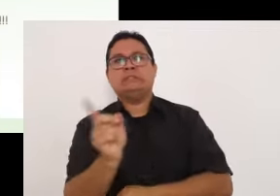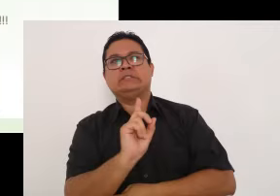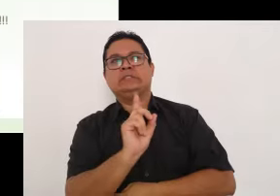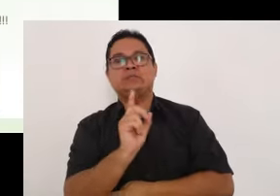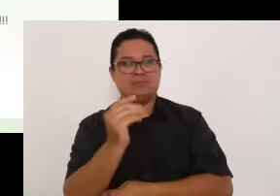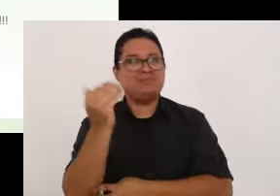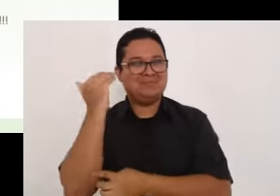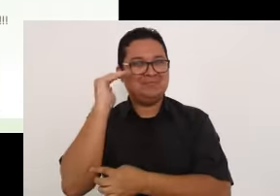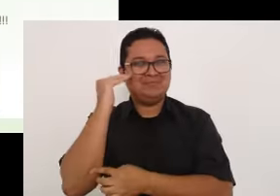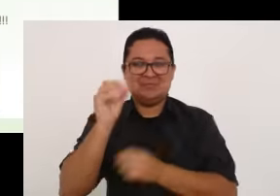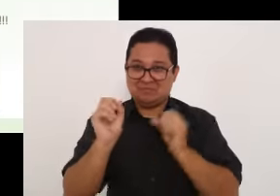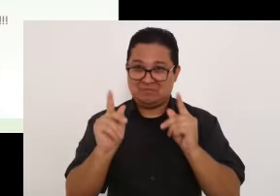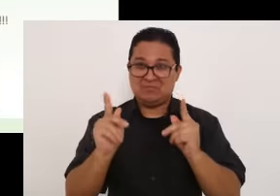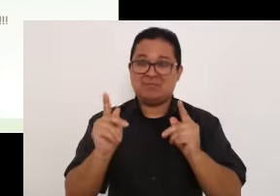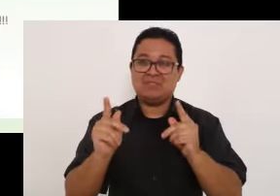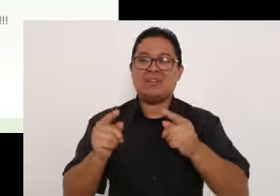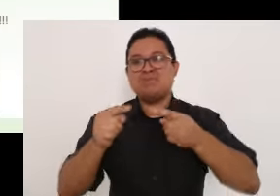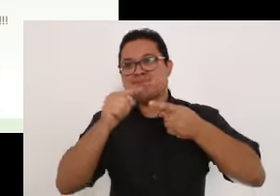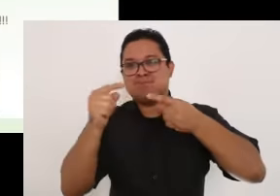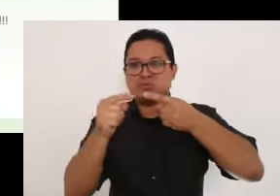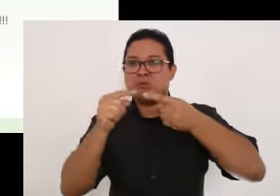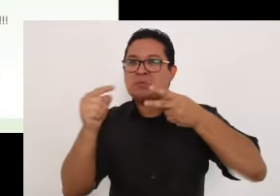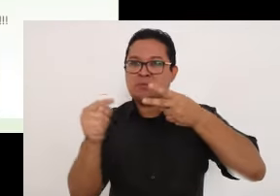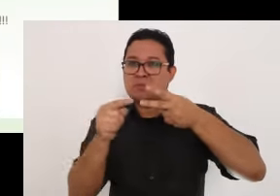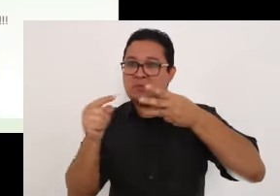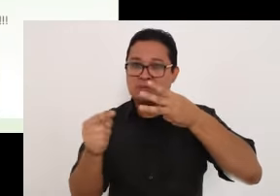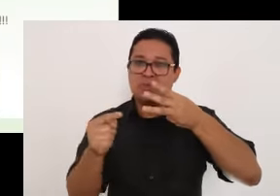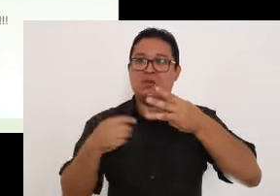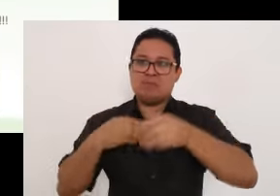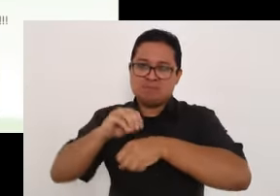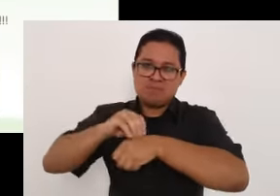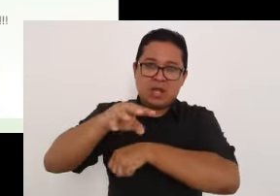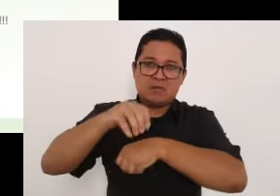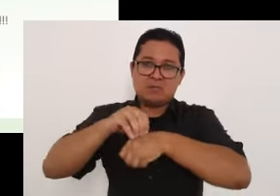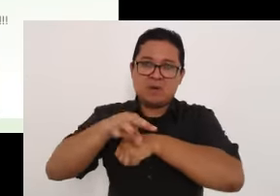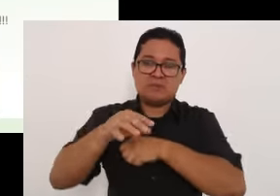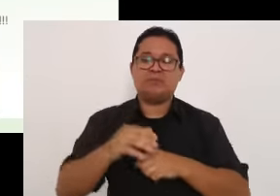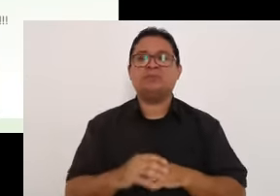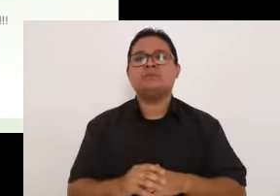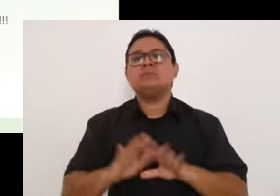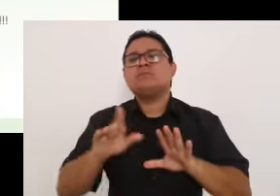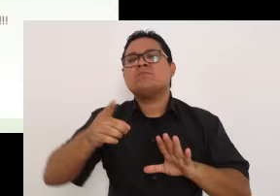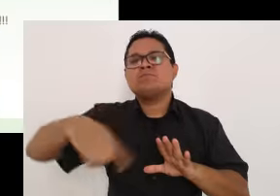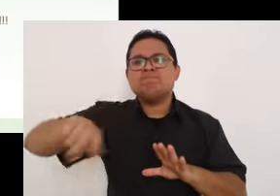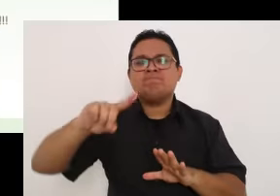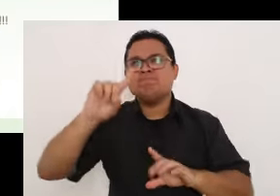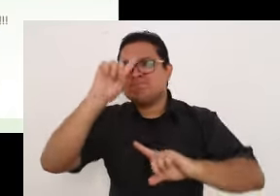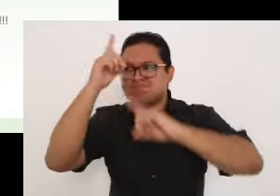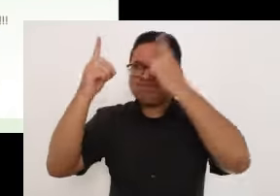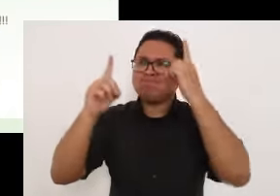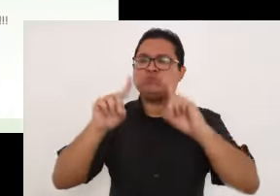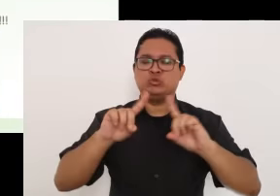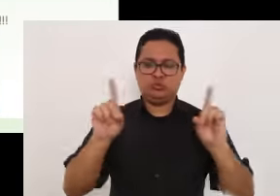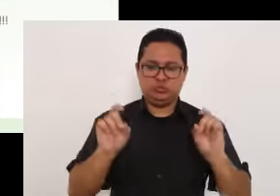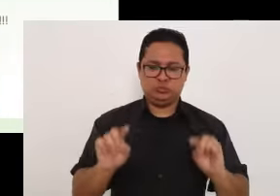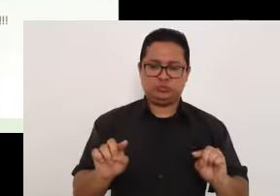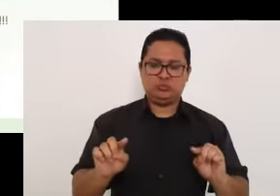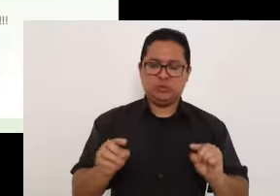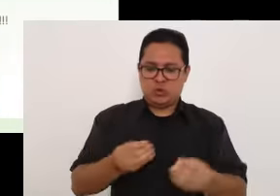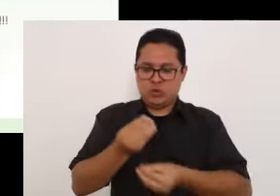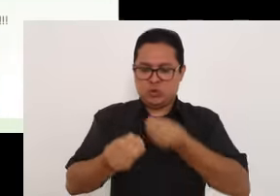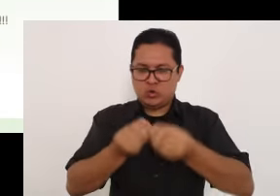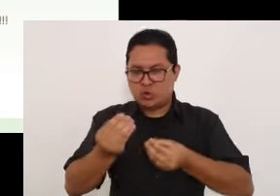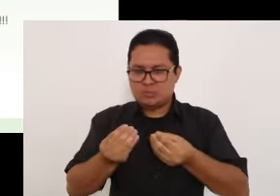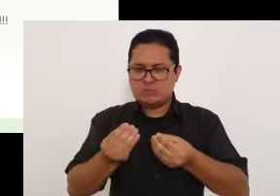sobre isso. Tudo bem? Já adianto, qualquer dúvida, qualquer pergunta, deixa no comentário, que